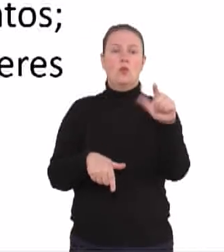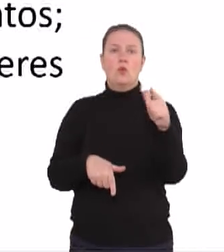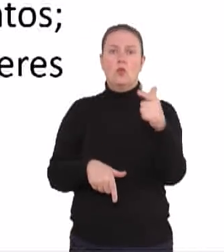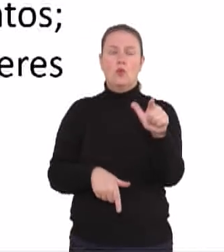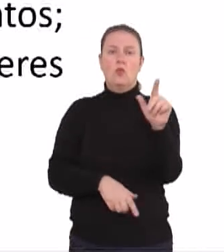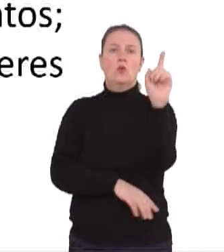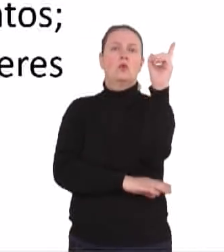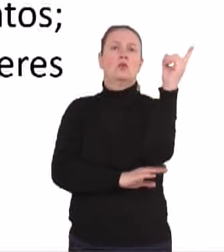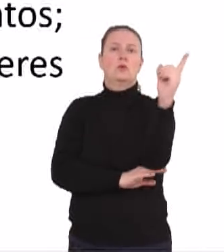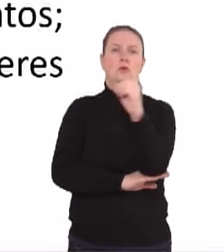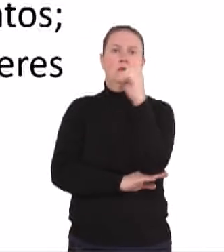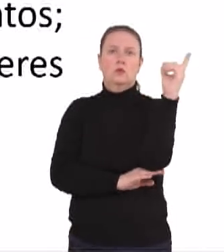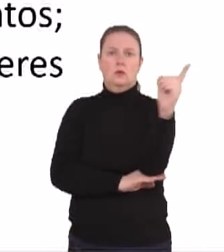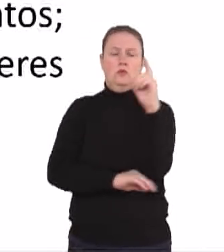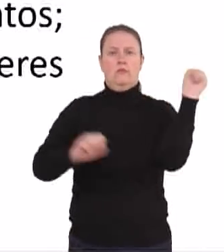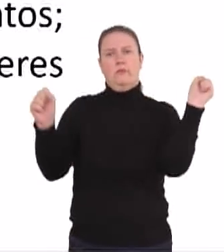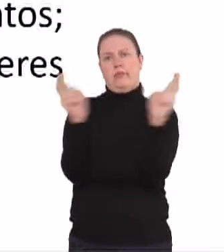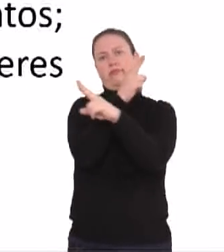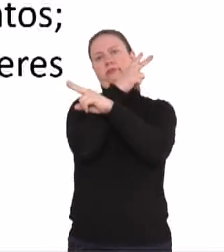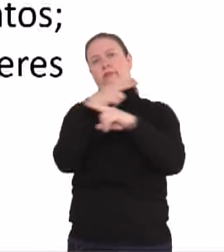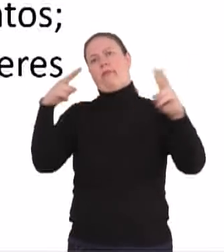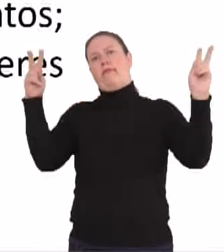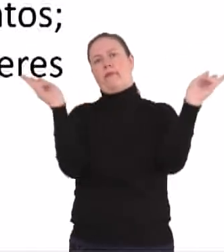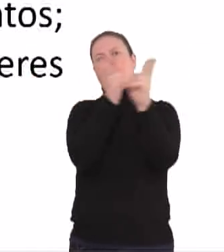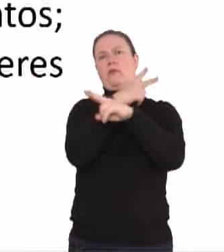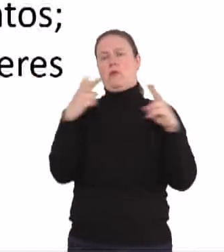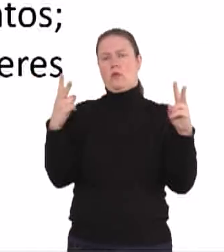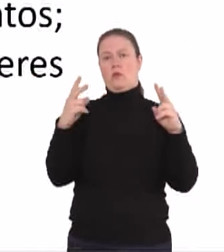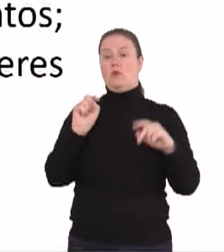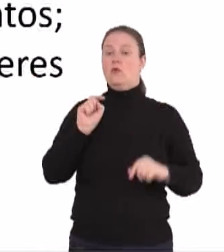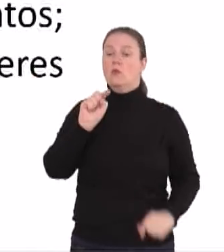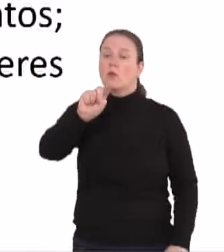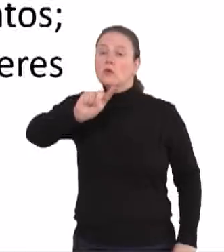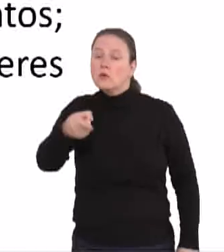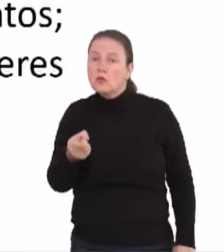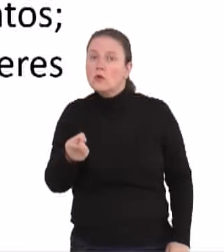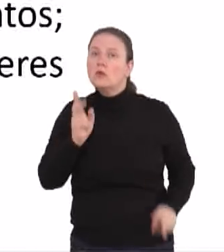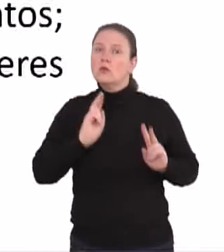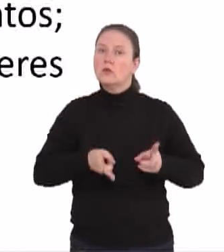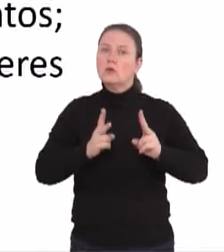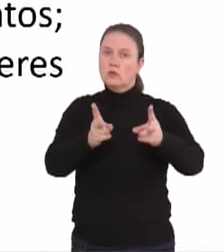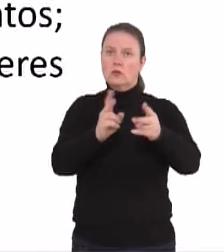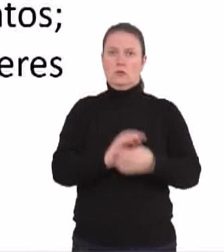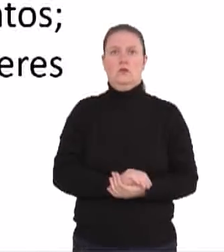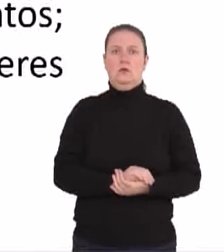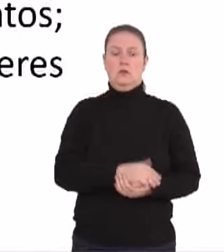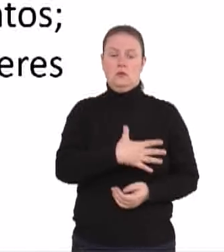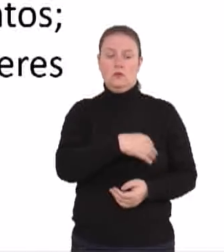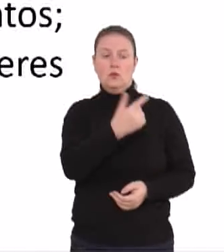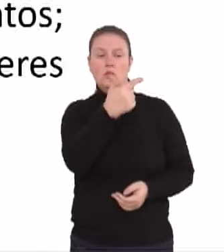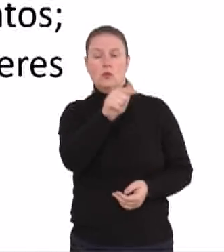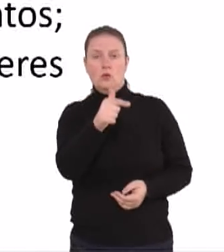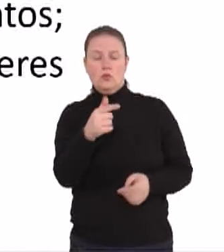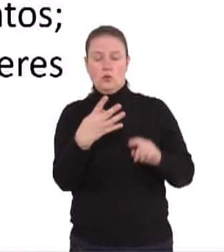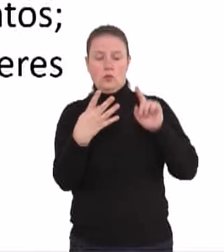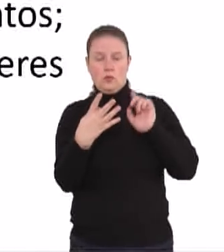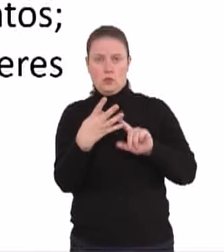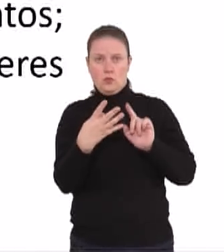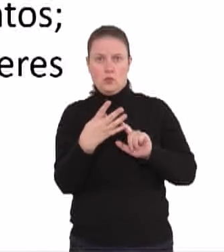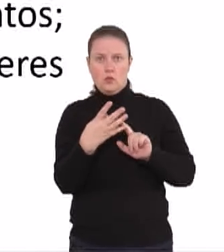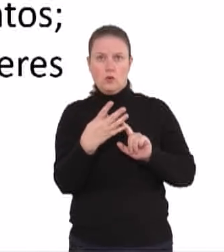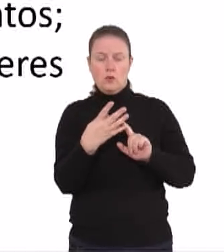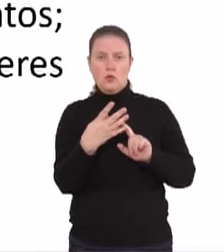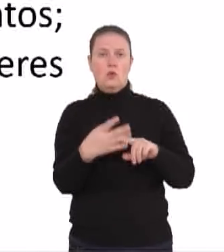Tolhirmateia, vírgula, Deus dos ventos, ponto e vírgula de novo. Continua ainda os filhos aqui, ó,